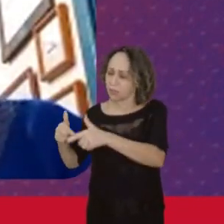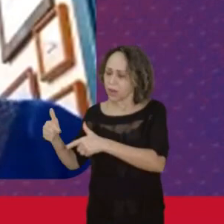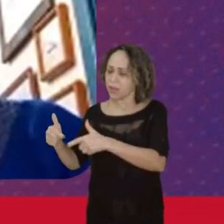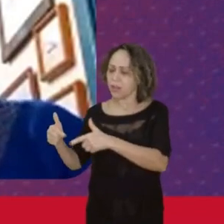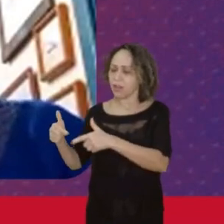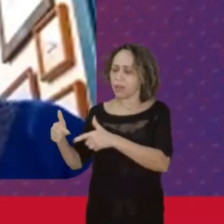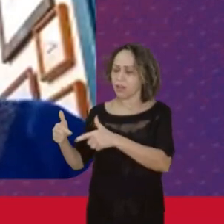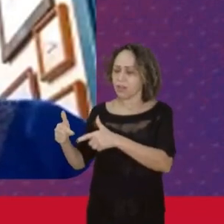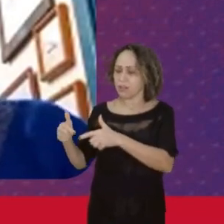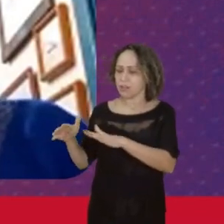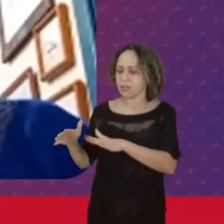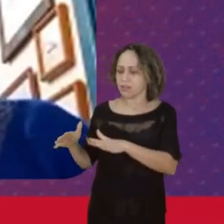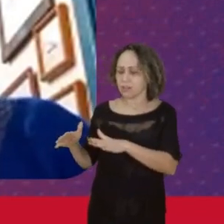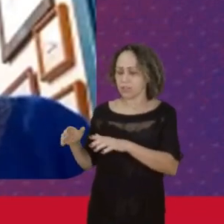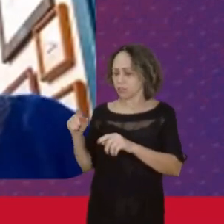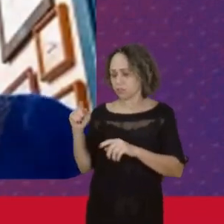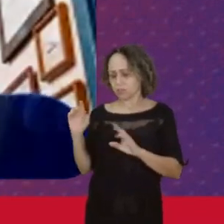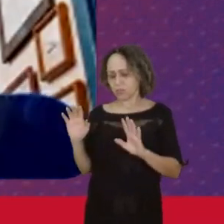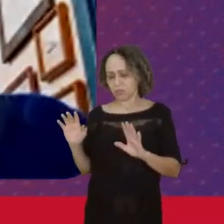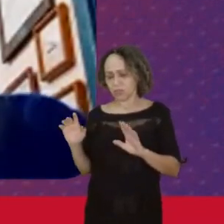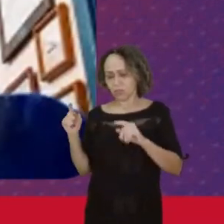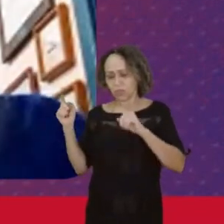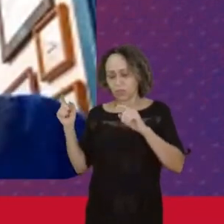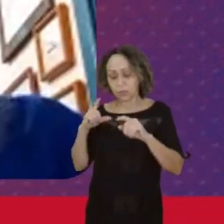sem ter